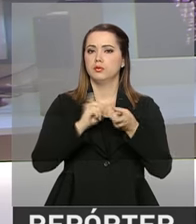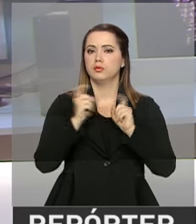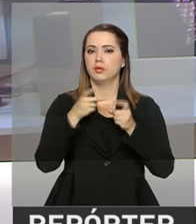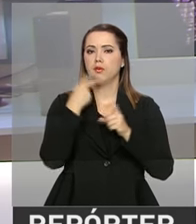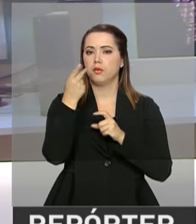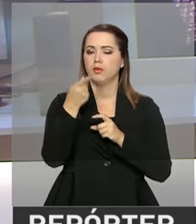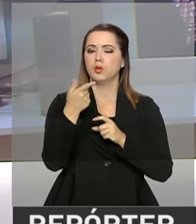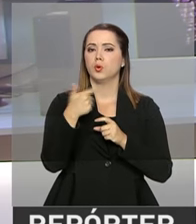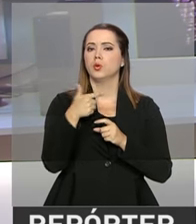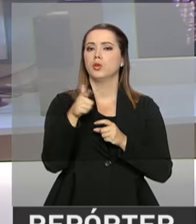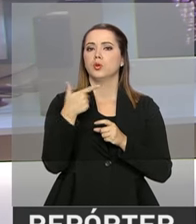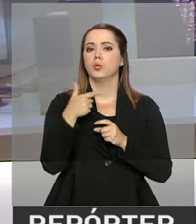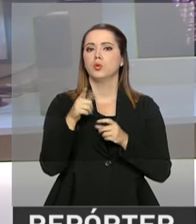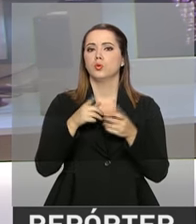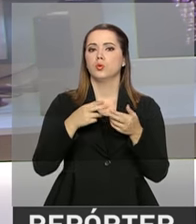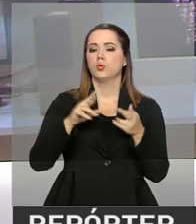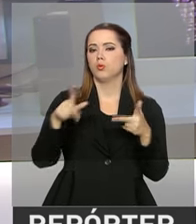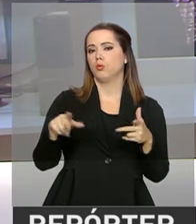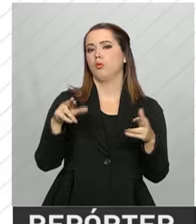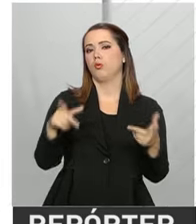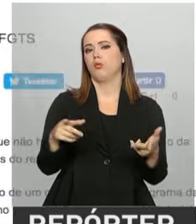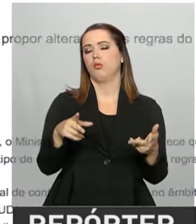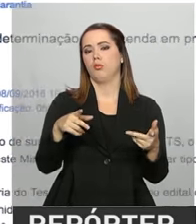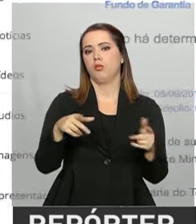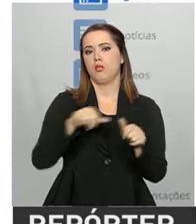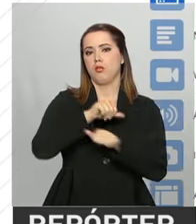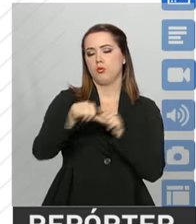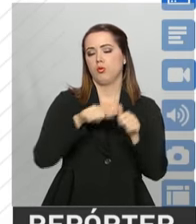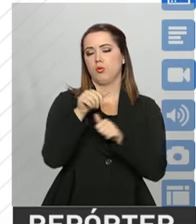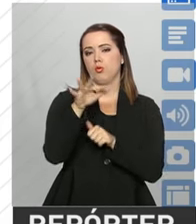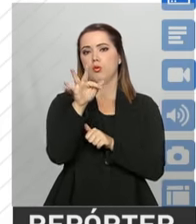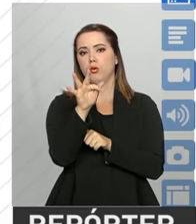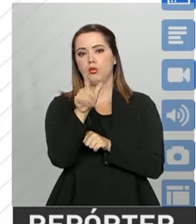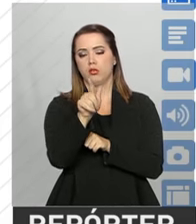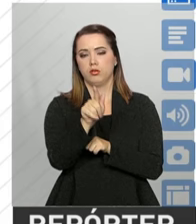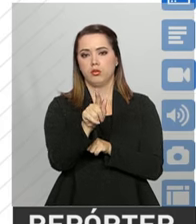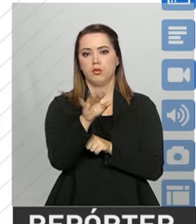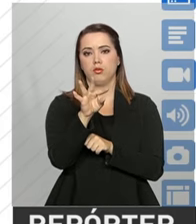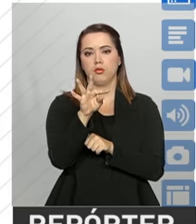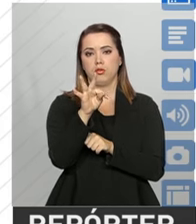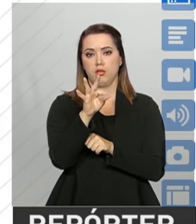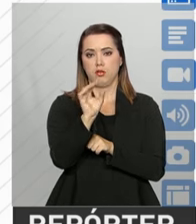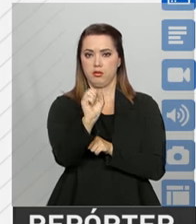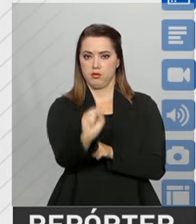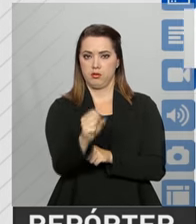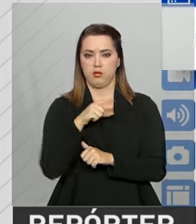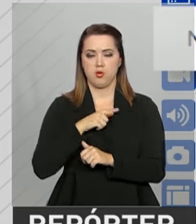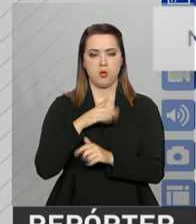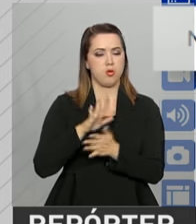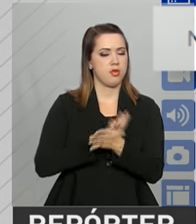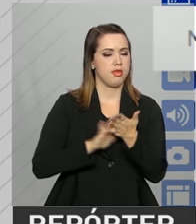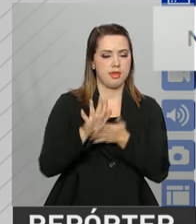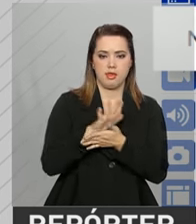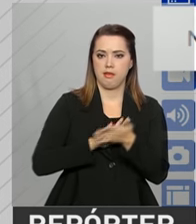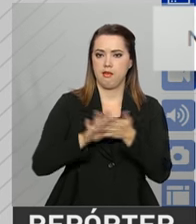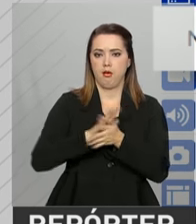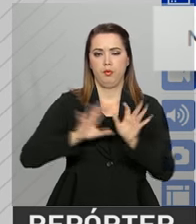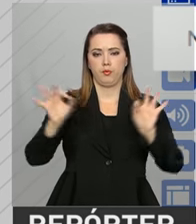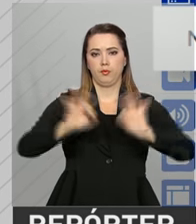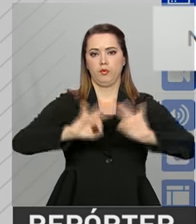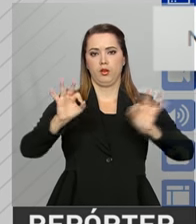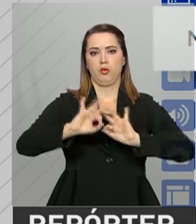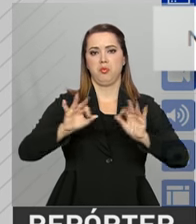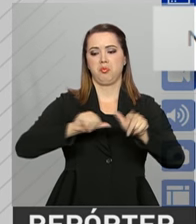haverá alteração nas regras do FGTS. O Ministério esclarece que não existe determinação para alterar qualquer regra do fundo de